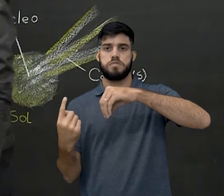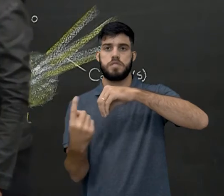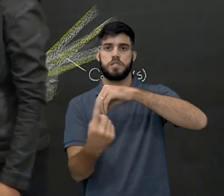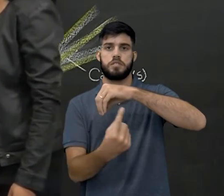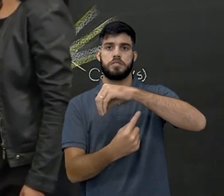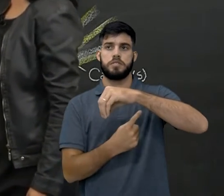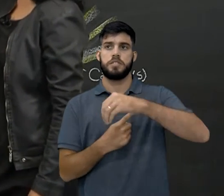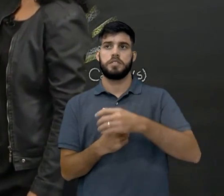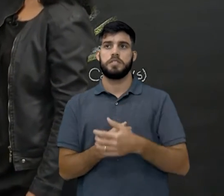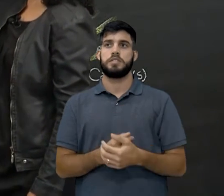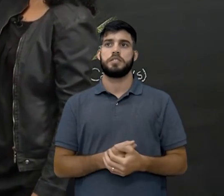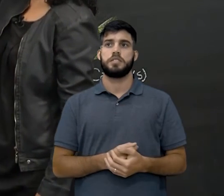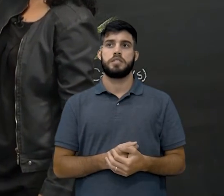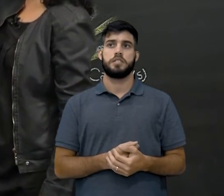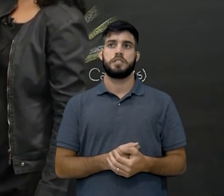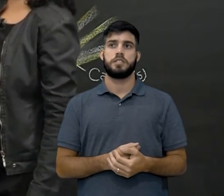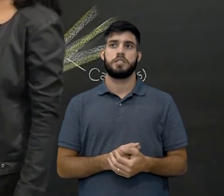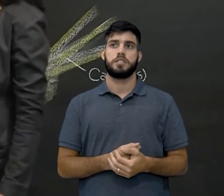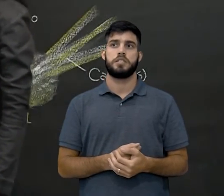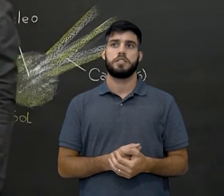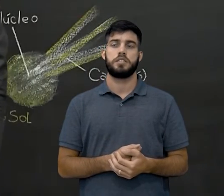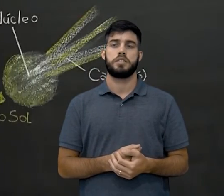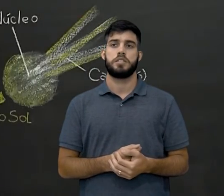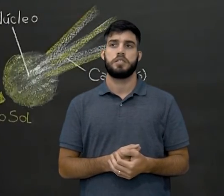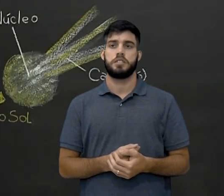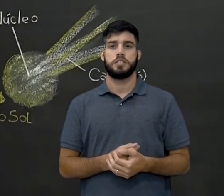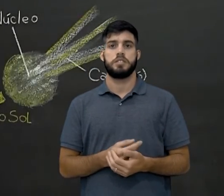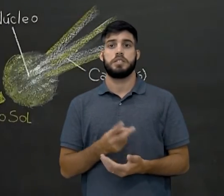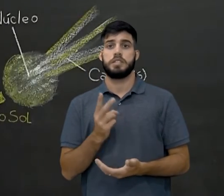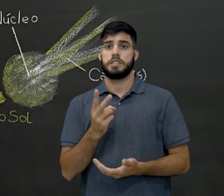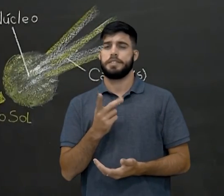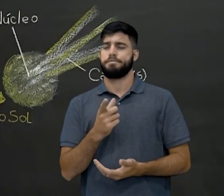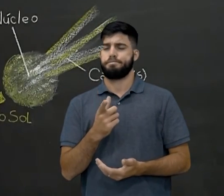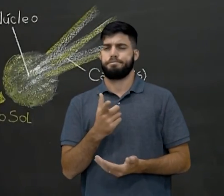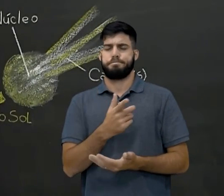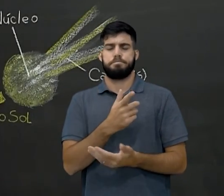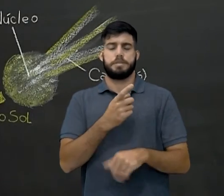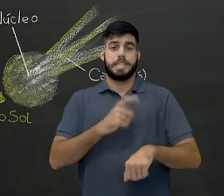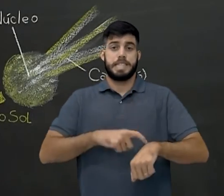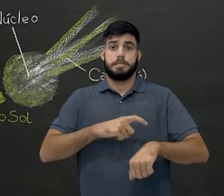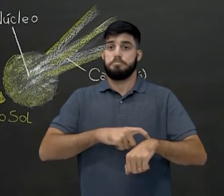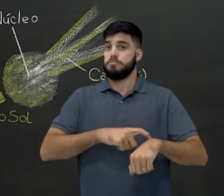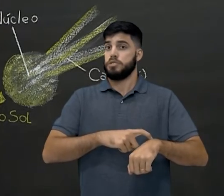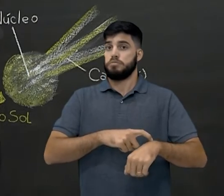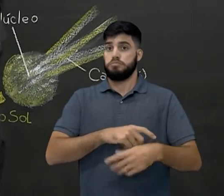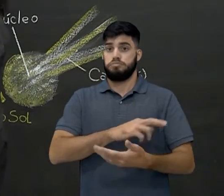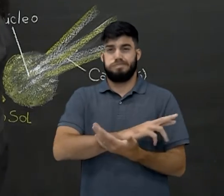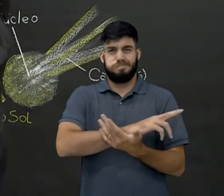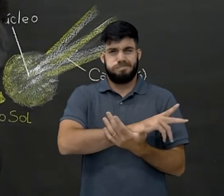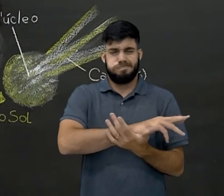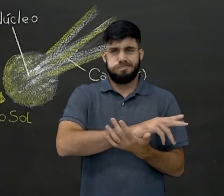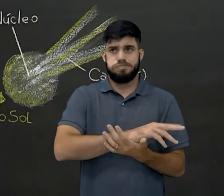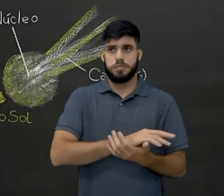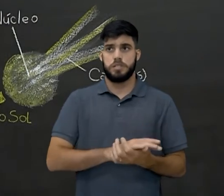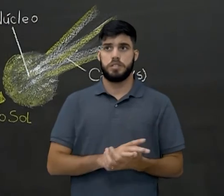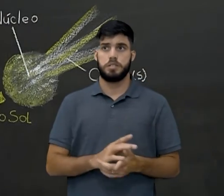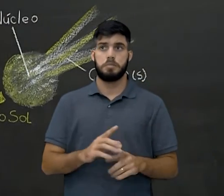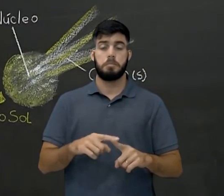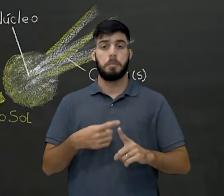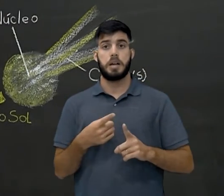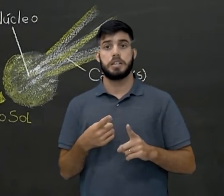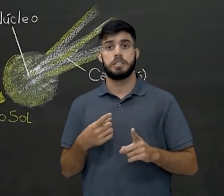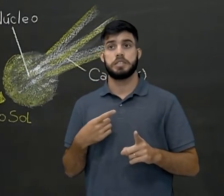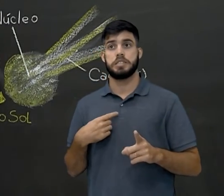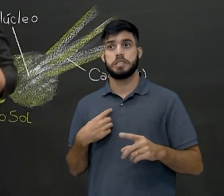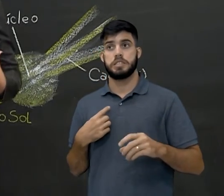dando essa volta, passa lá atrás de Netuno, isso leva muito tempo, muitos anos. Quando ele vai se aproximando